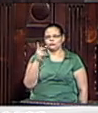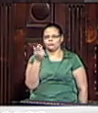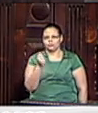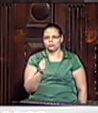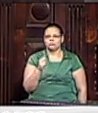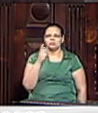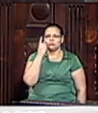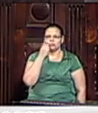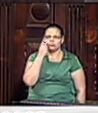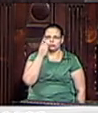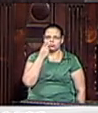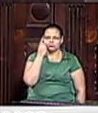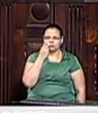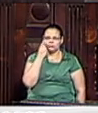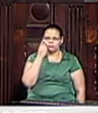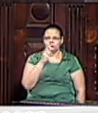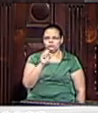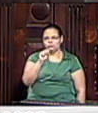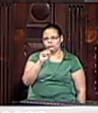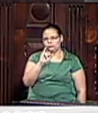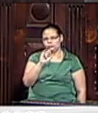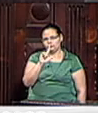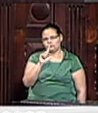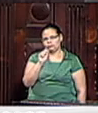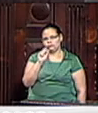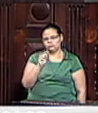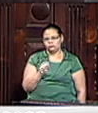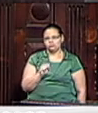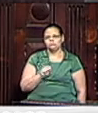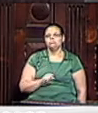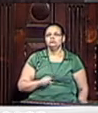o deputado Silas Bento.